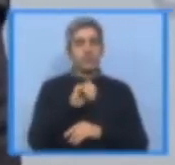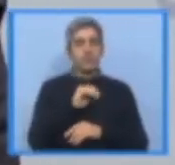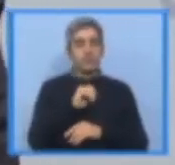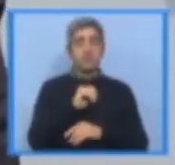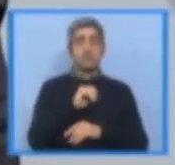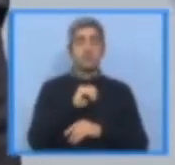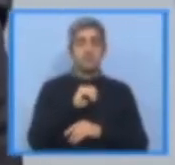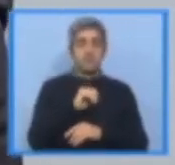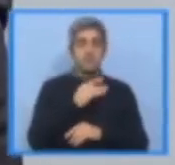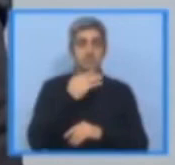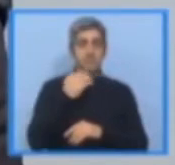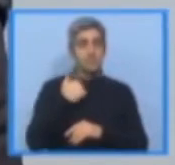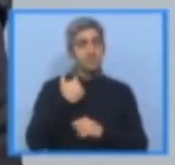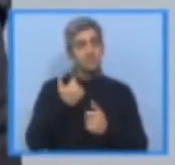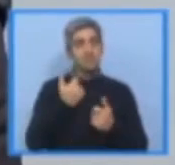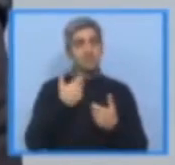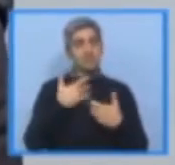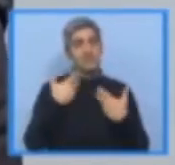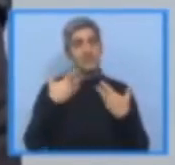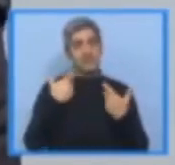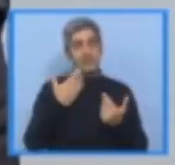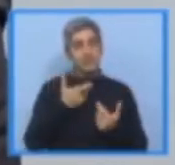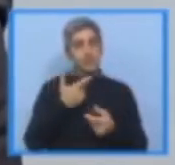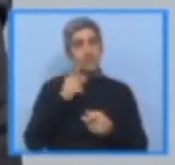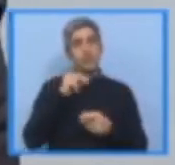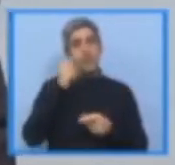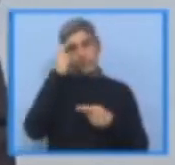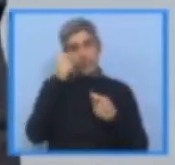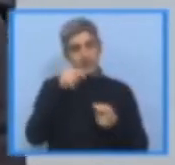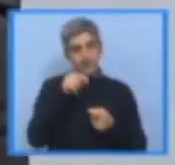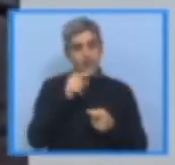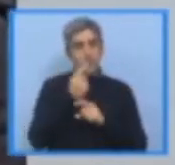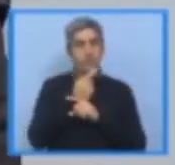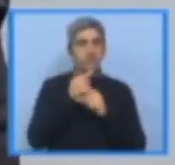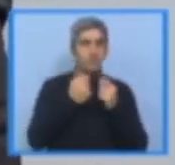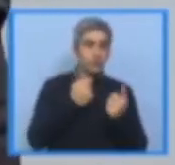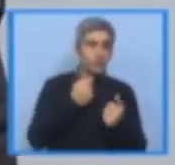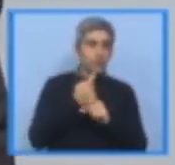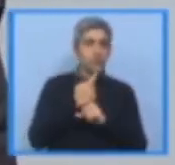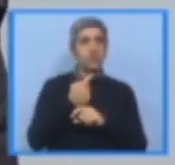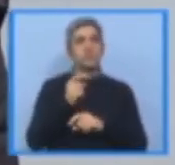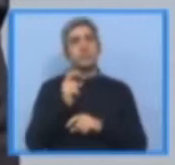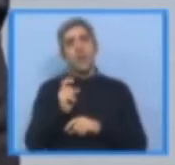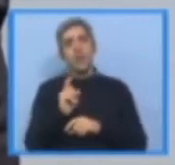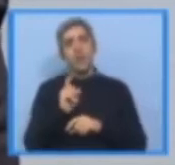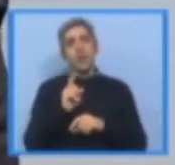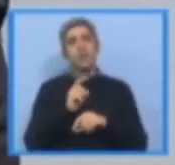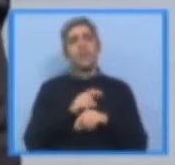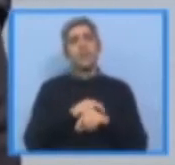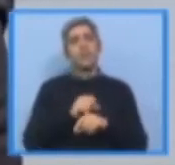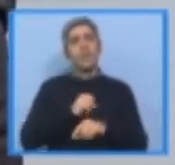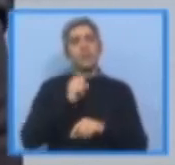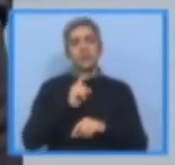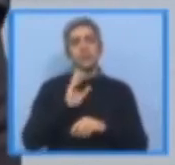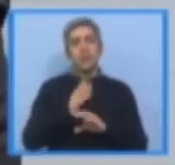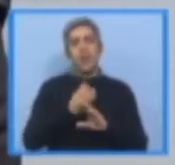às vezes nunca pensámos nisto, e às vezes julgamos que as coisas boas ou as coisas más são do nosso tempo, mas antes de nós já